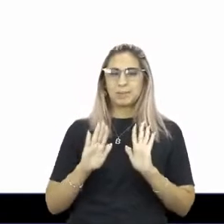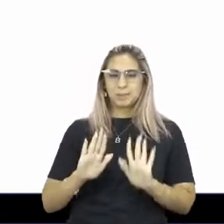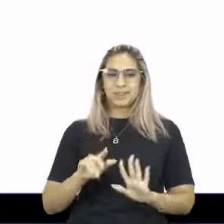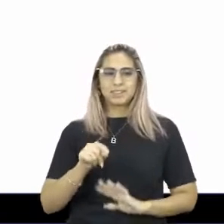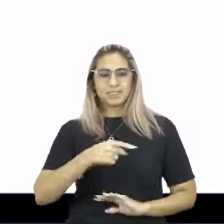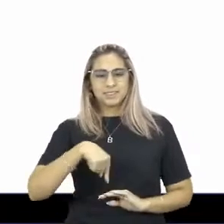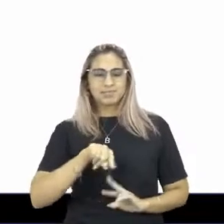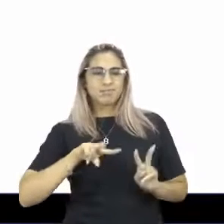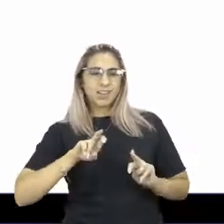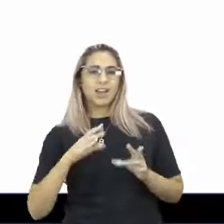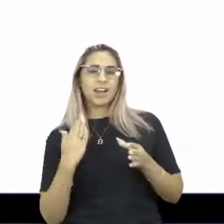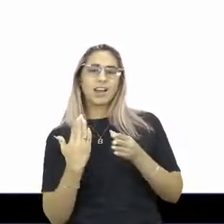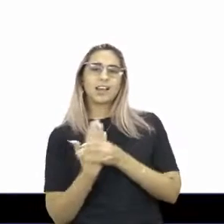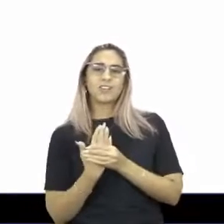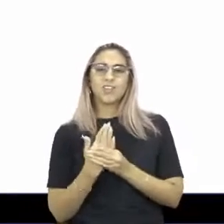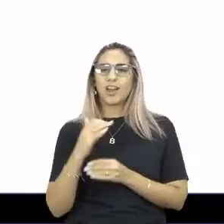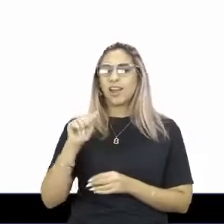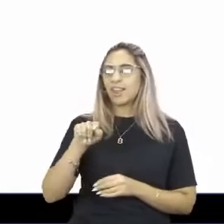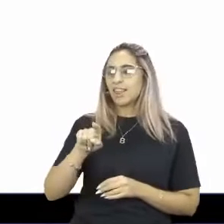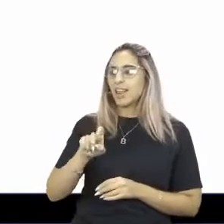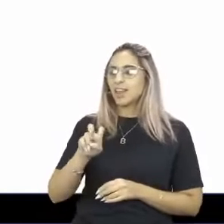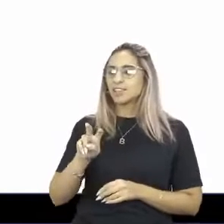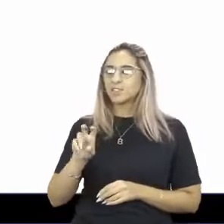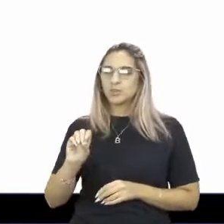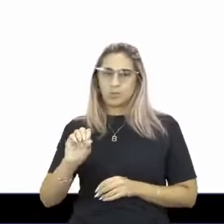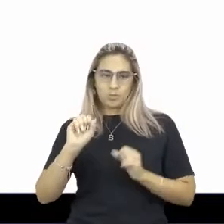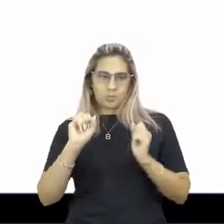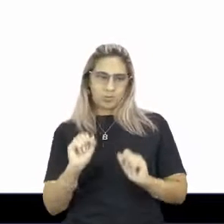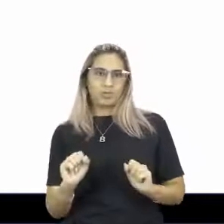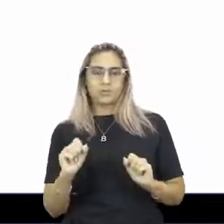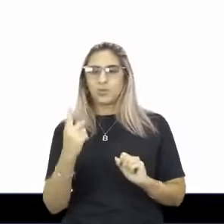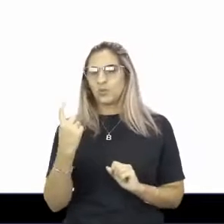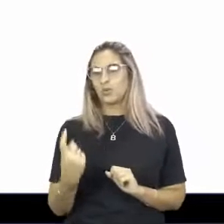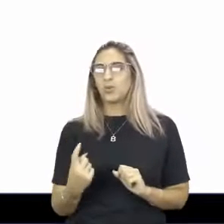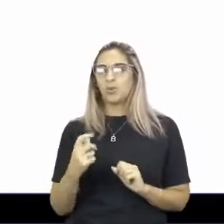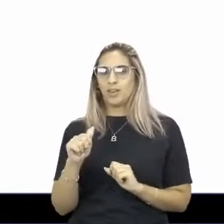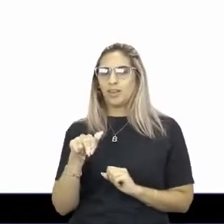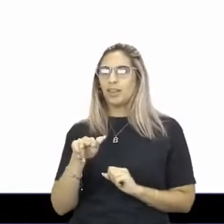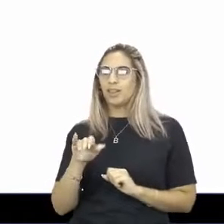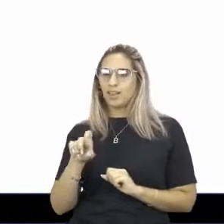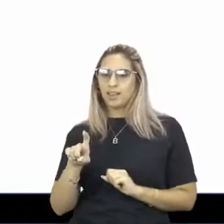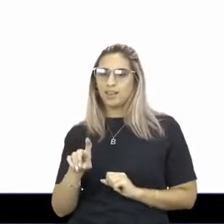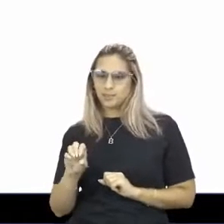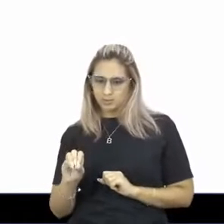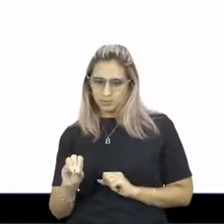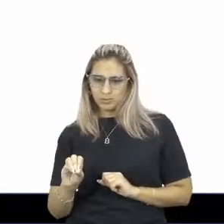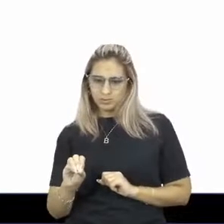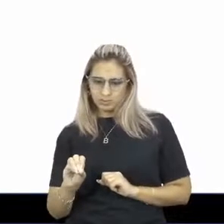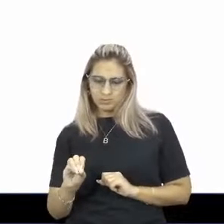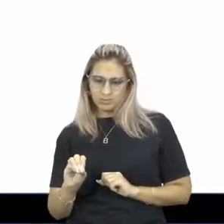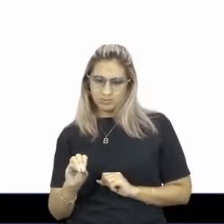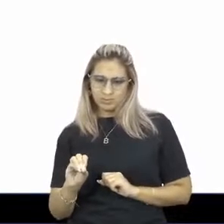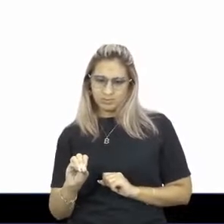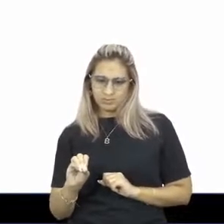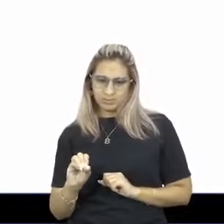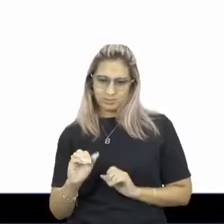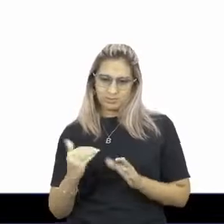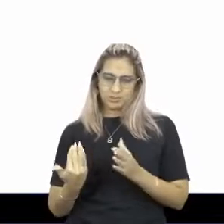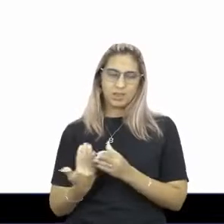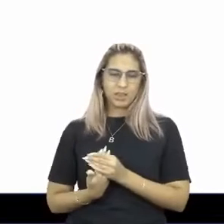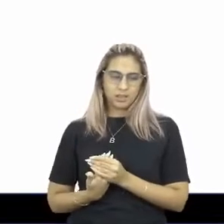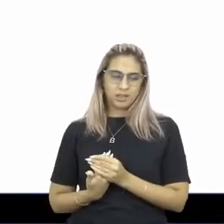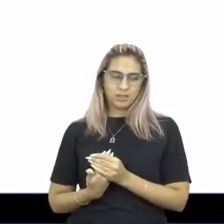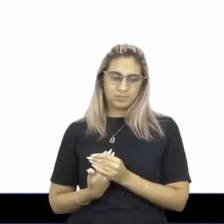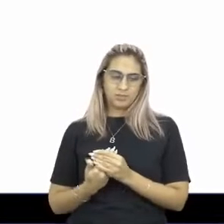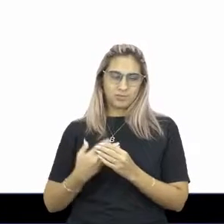é em números de arquivos anexos. Só vai poder anexar um anexo aqui. Só vai poder anexar um arquivo, né?